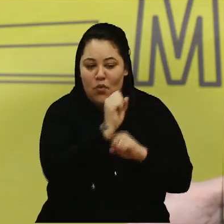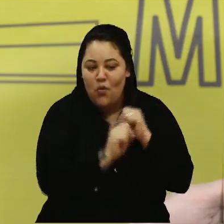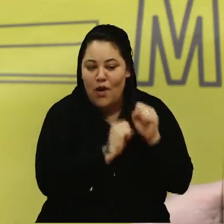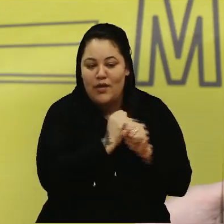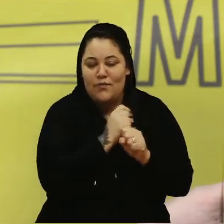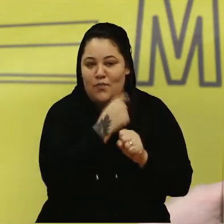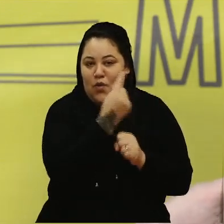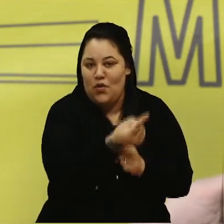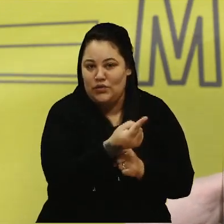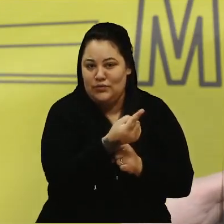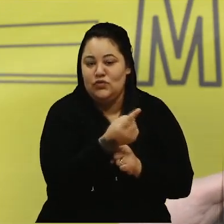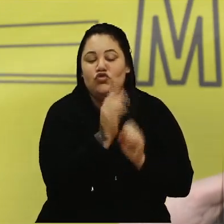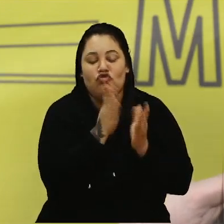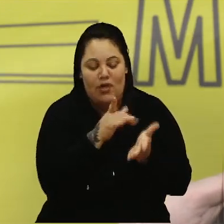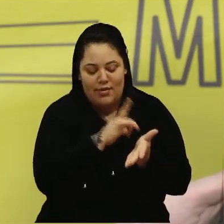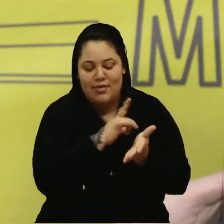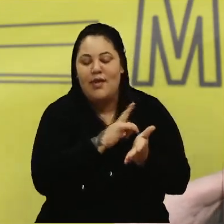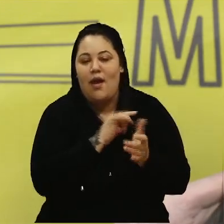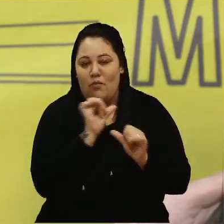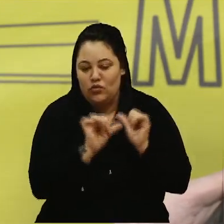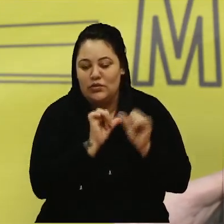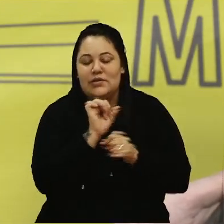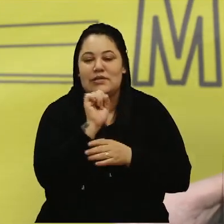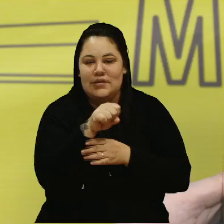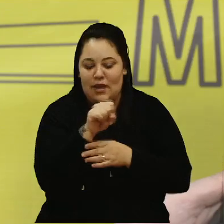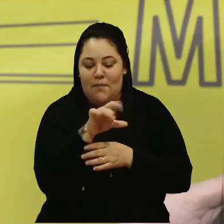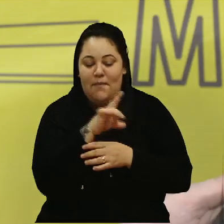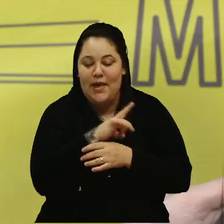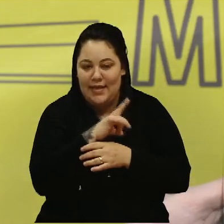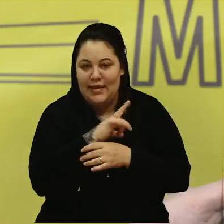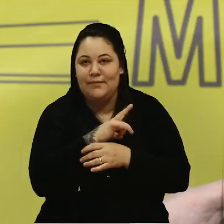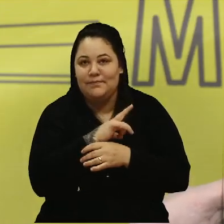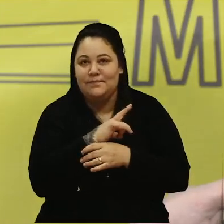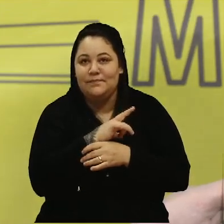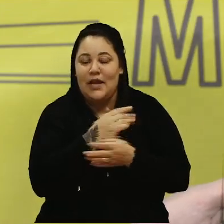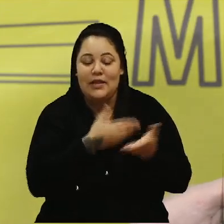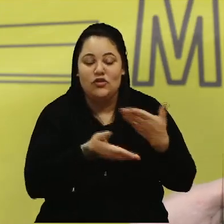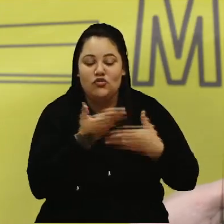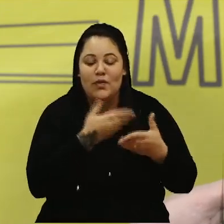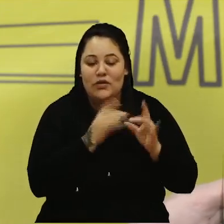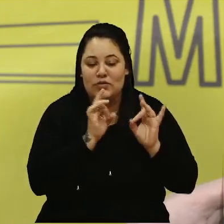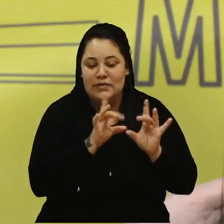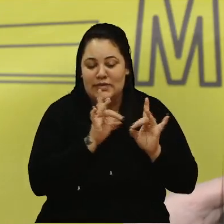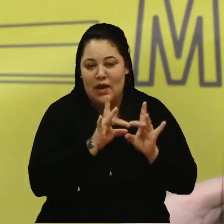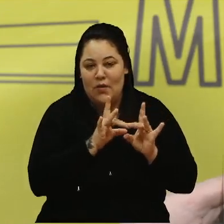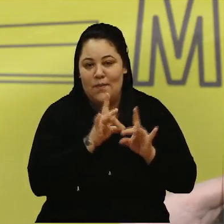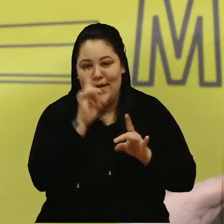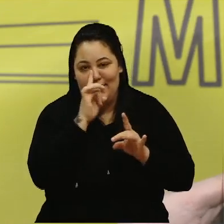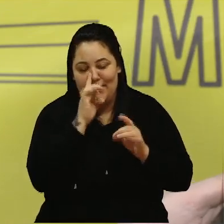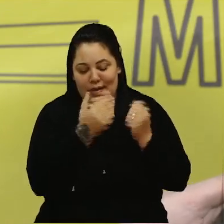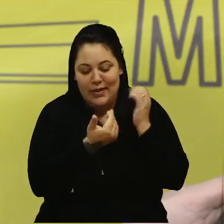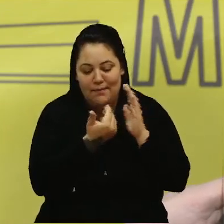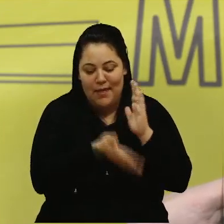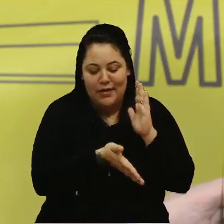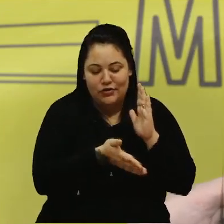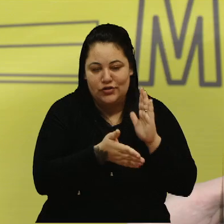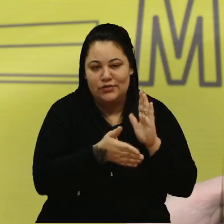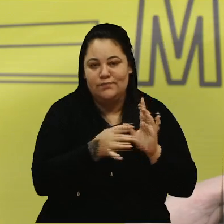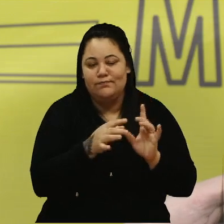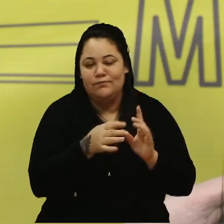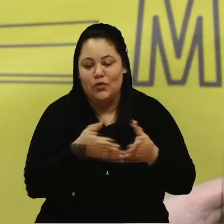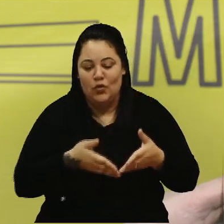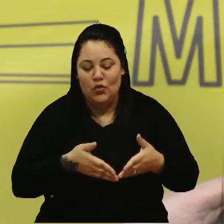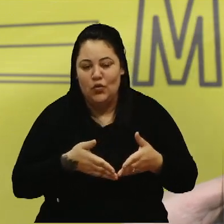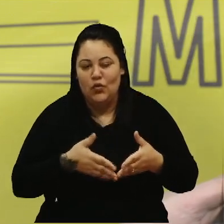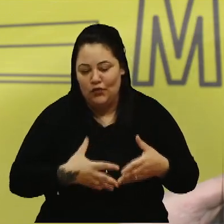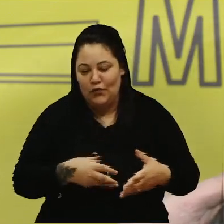já existe essa mudança para ter algo assim, porque é algo que as equipes que também lidam com isso todos os dias têm se sensibilizado.